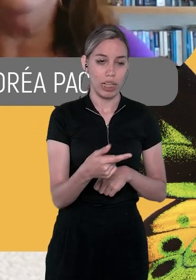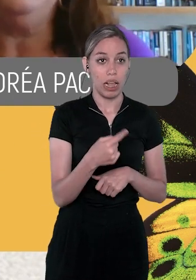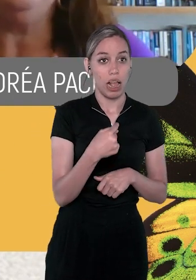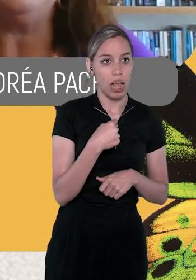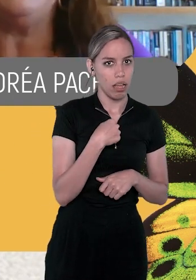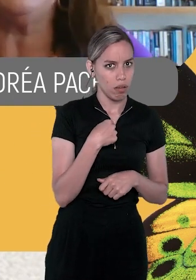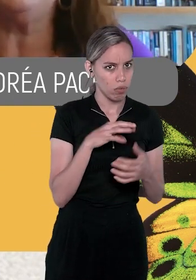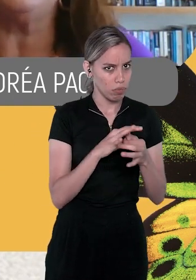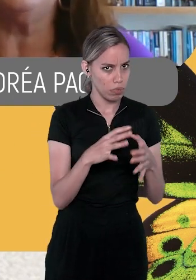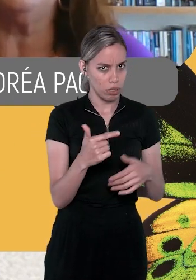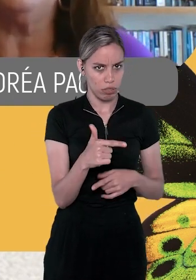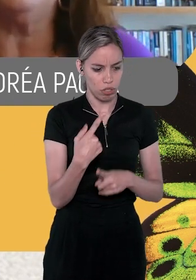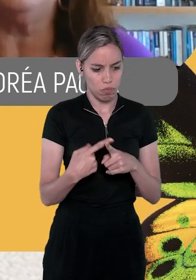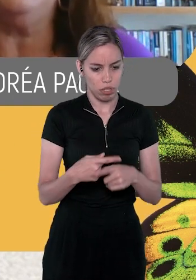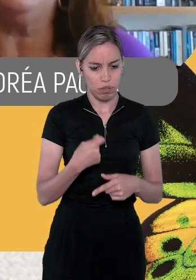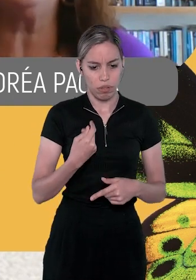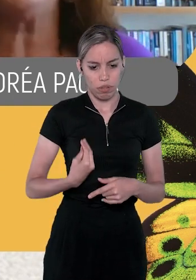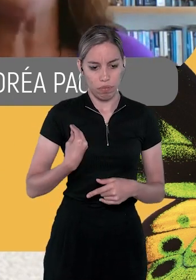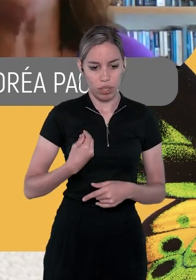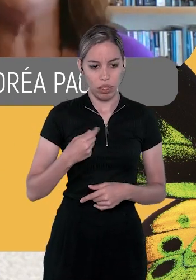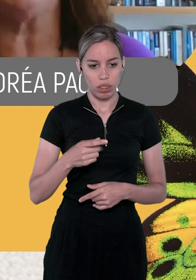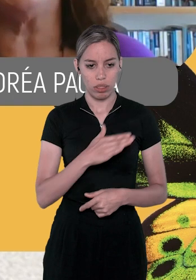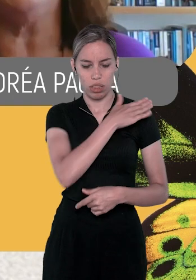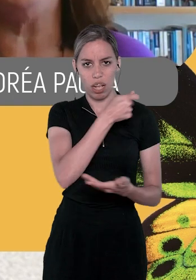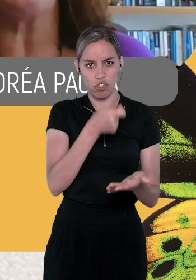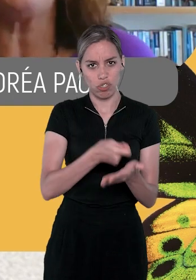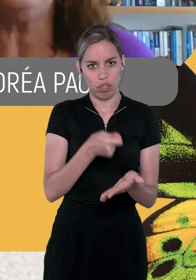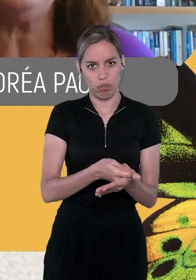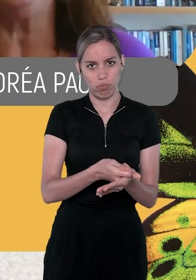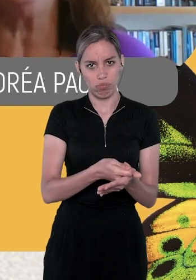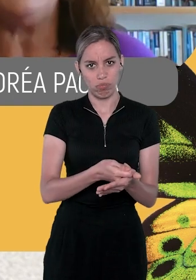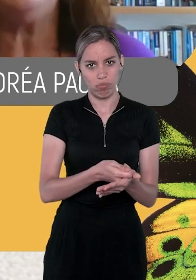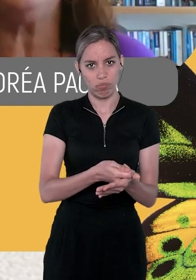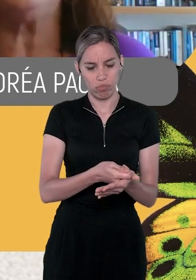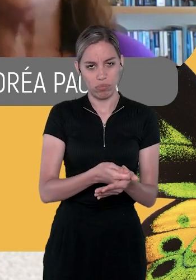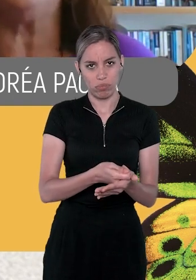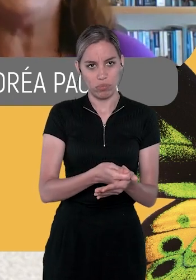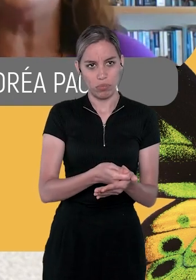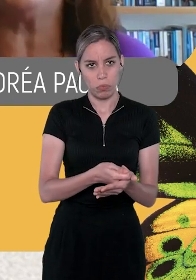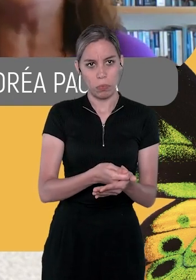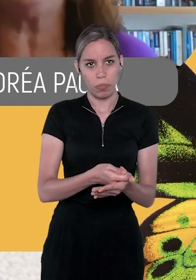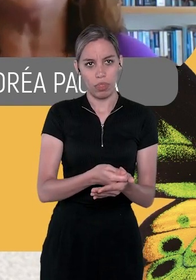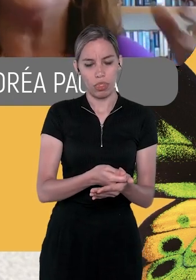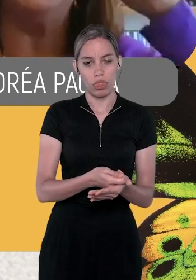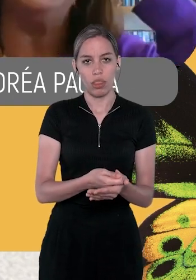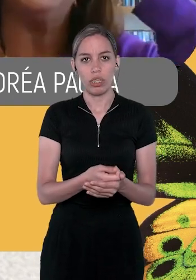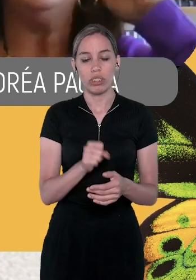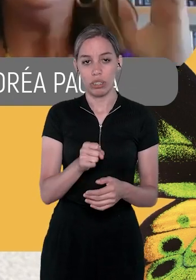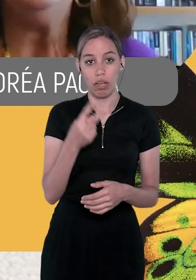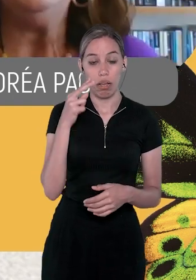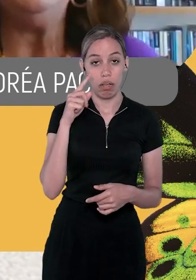ditadura. Mas essa geração que me antecedeu, que não chega a ser uma geração, são 10 anos, um pouco, 10, 15 anos